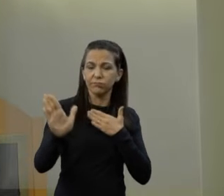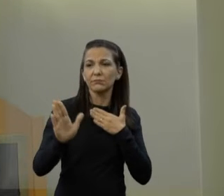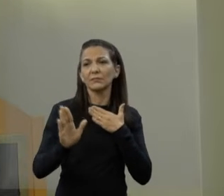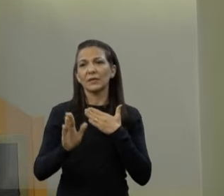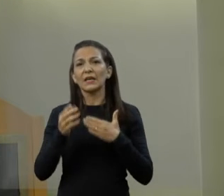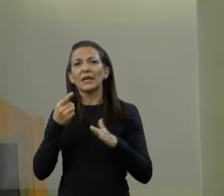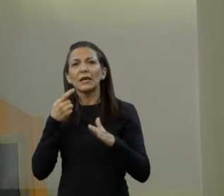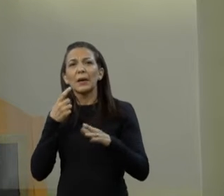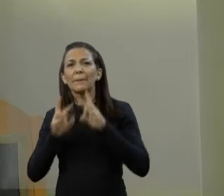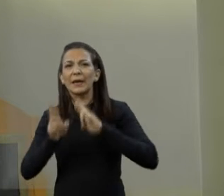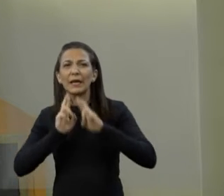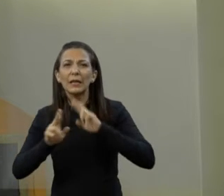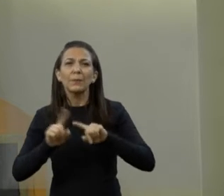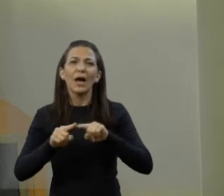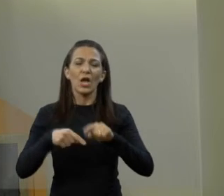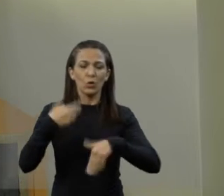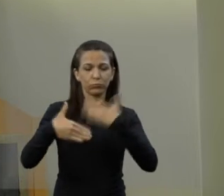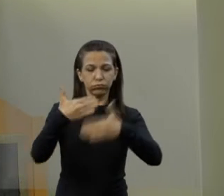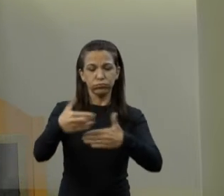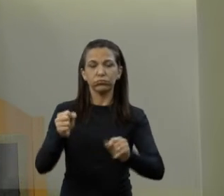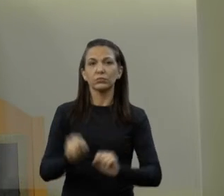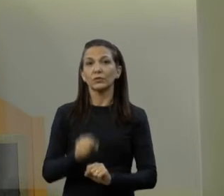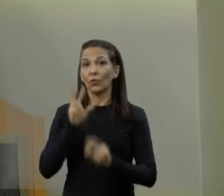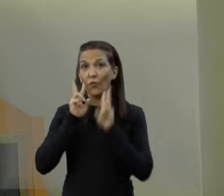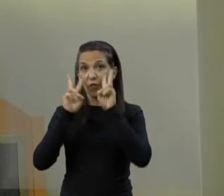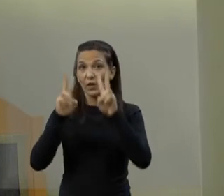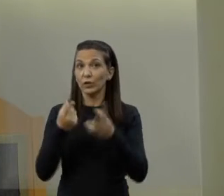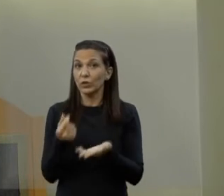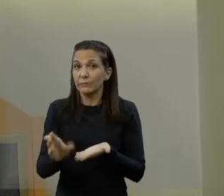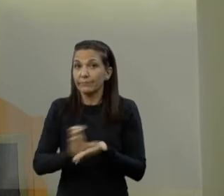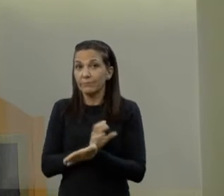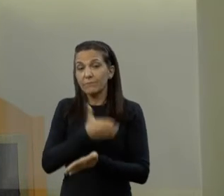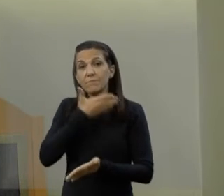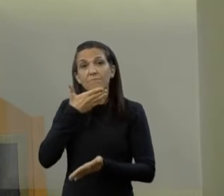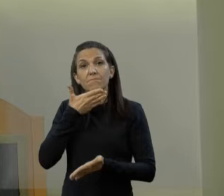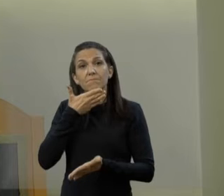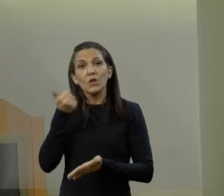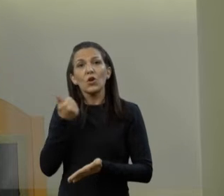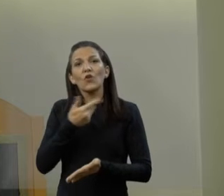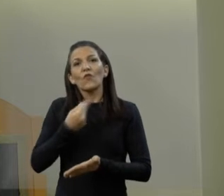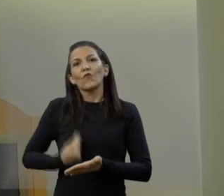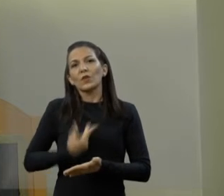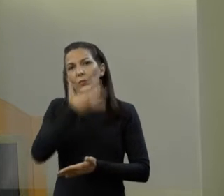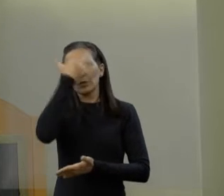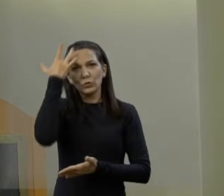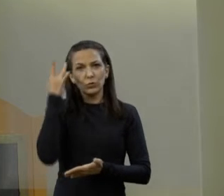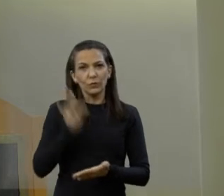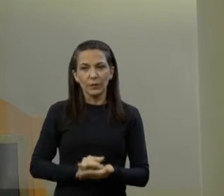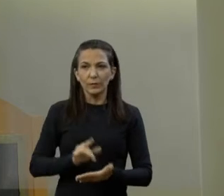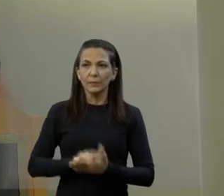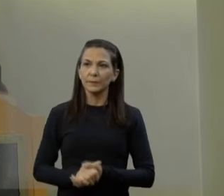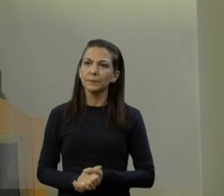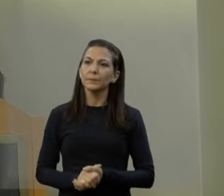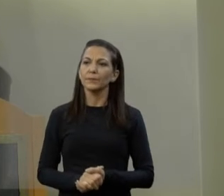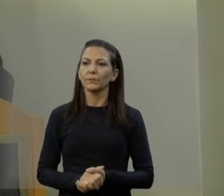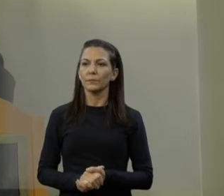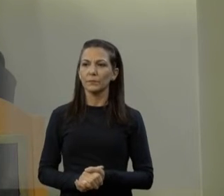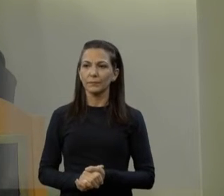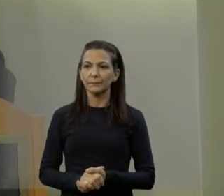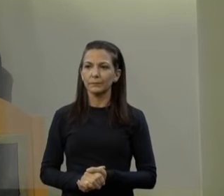apontar a construir e eu tô vendo que esses recursos vão melhorar a vida das pessoas fora isso